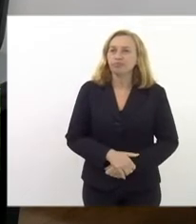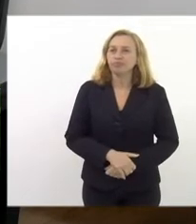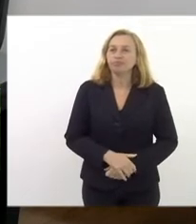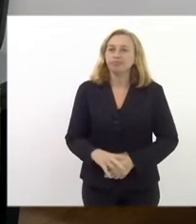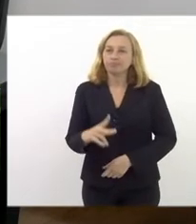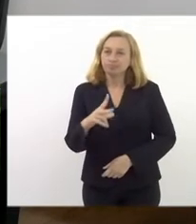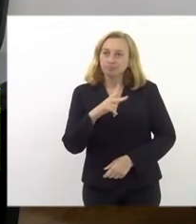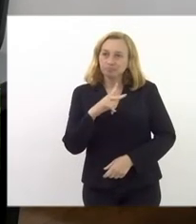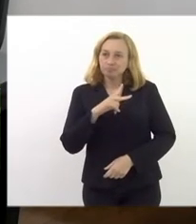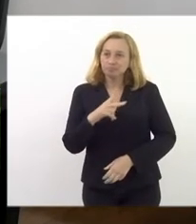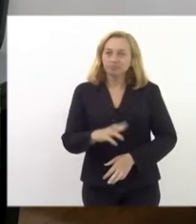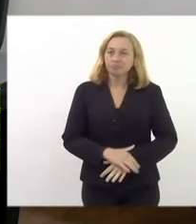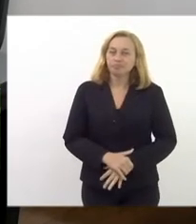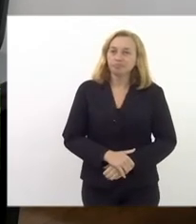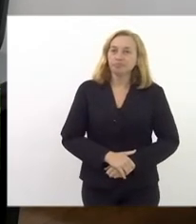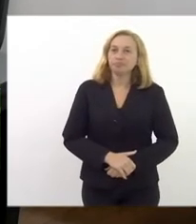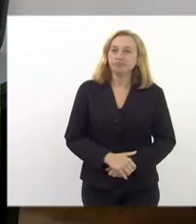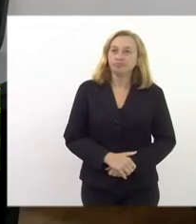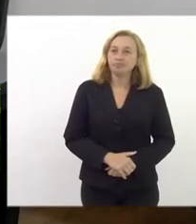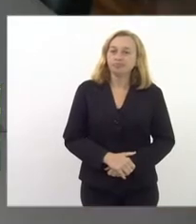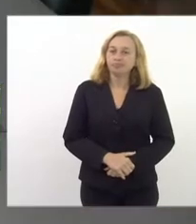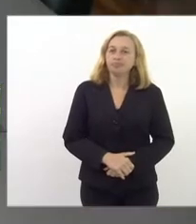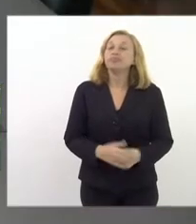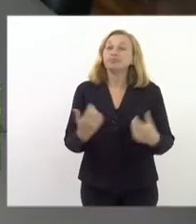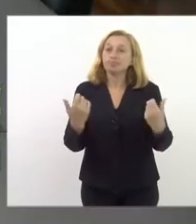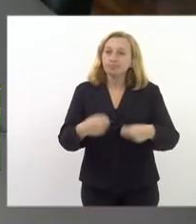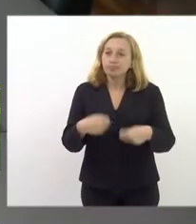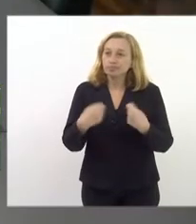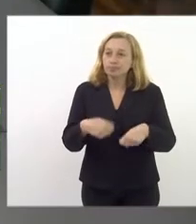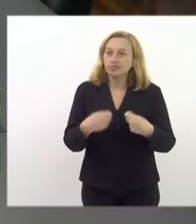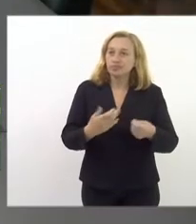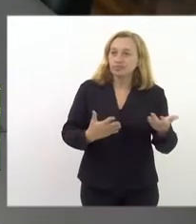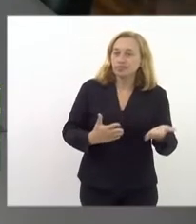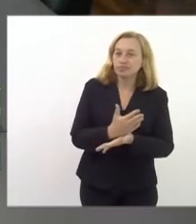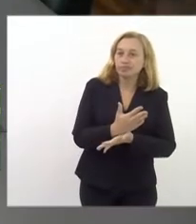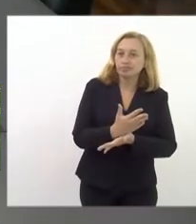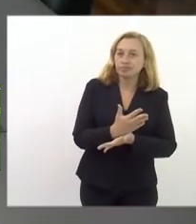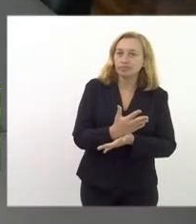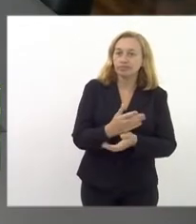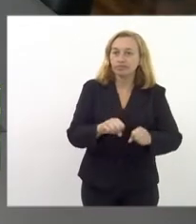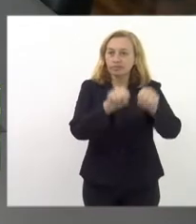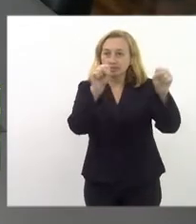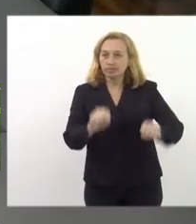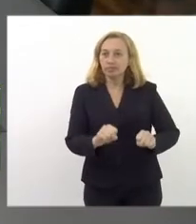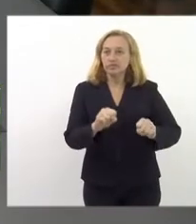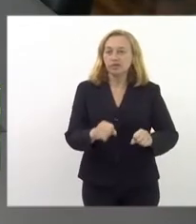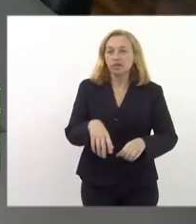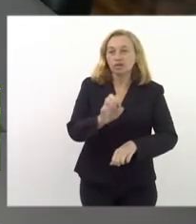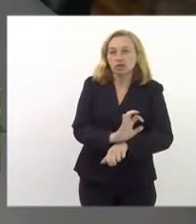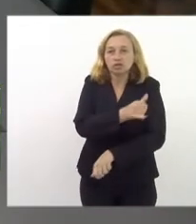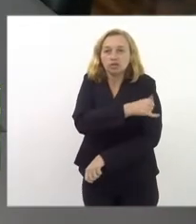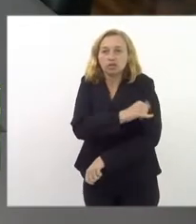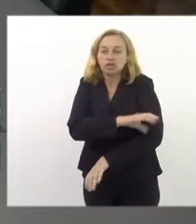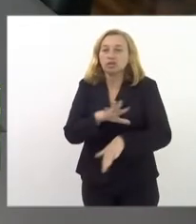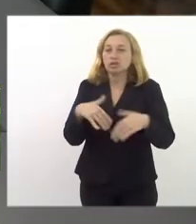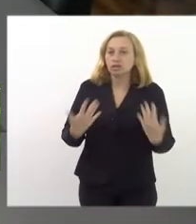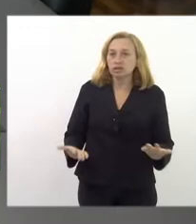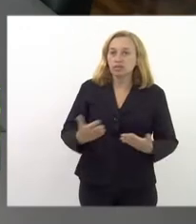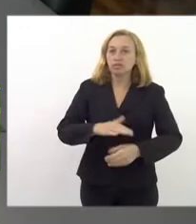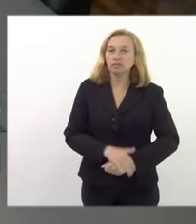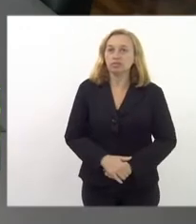pessoal, consciência cívica, da necessidade da aprovação desse regime para o Estado do Rio de Janeiro. Então,